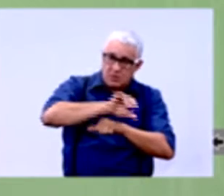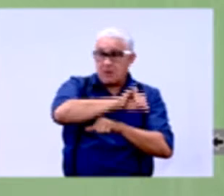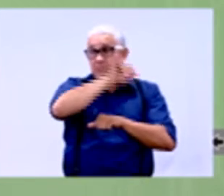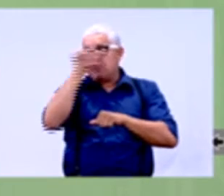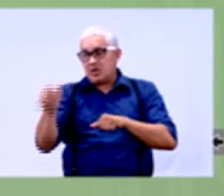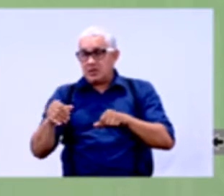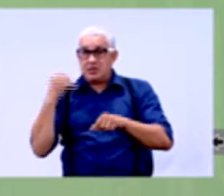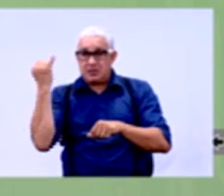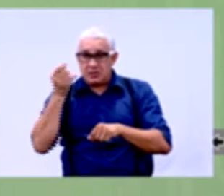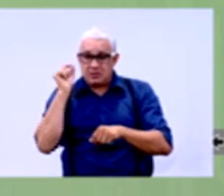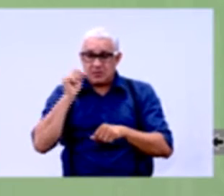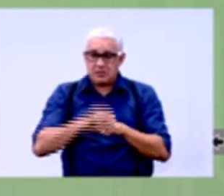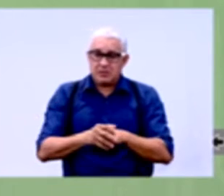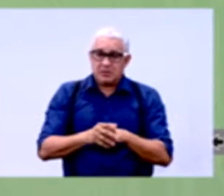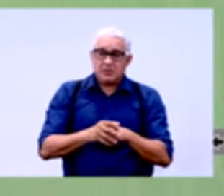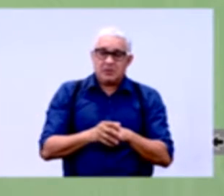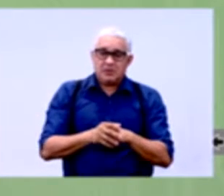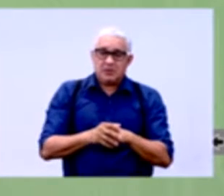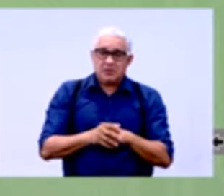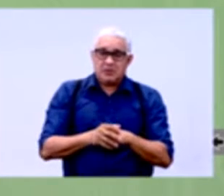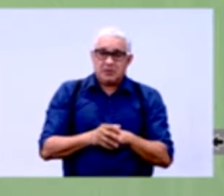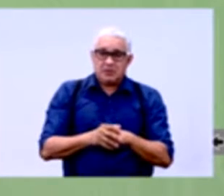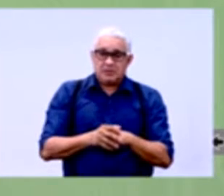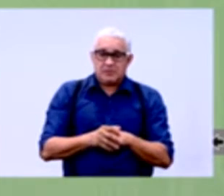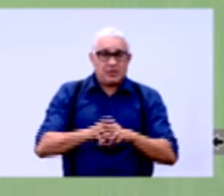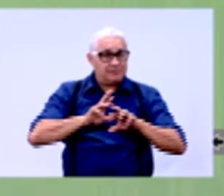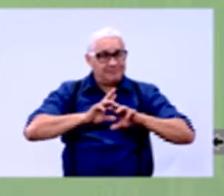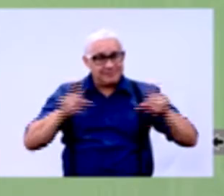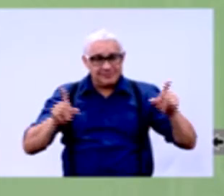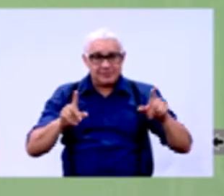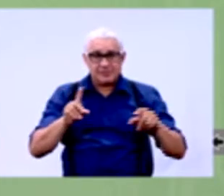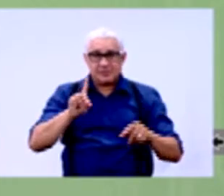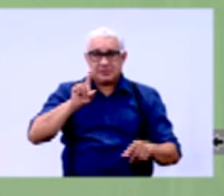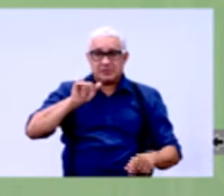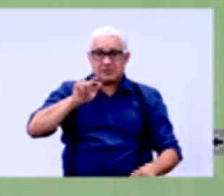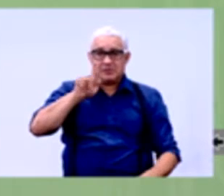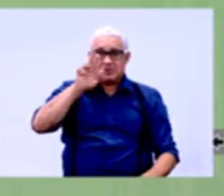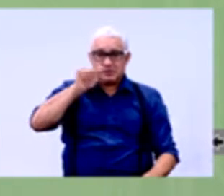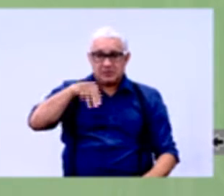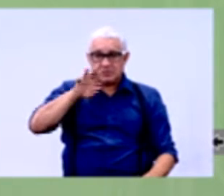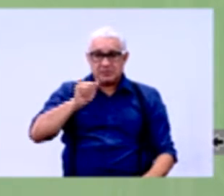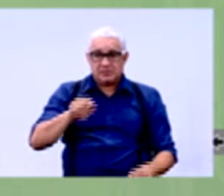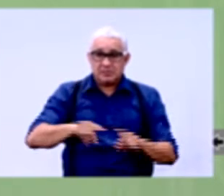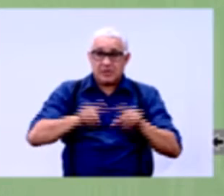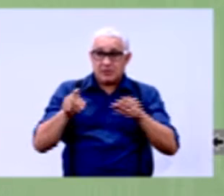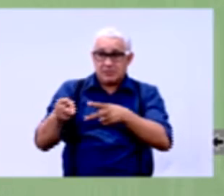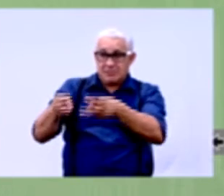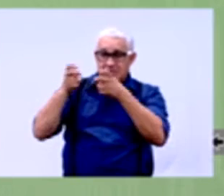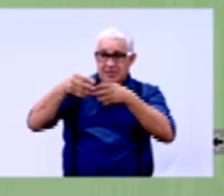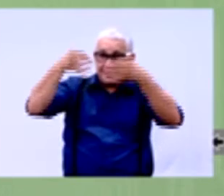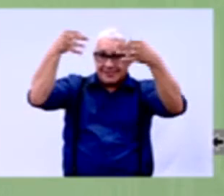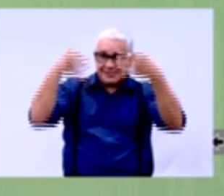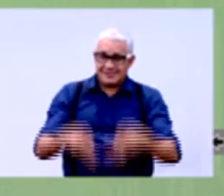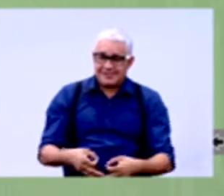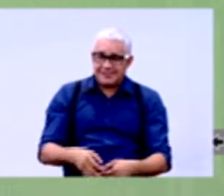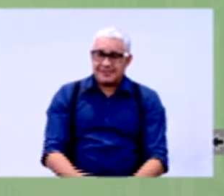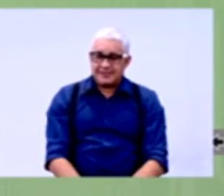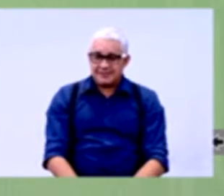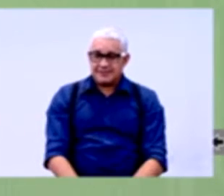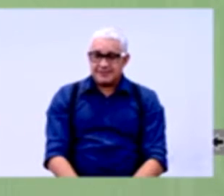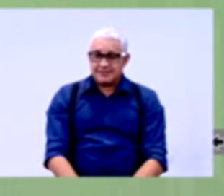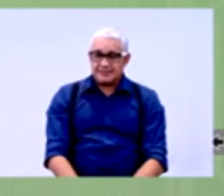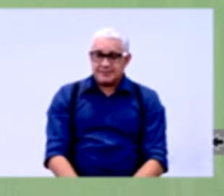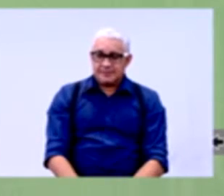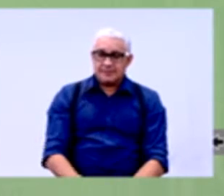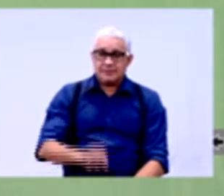O importante nesta fase não é ter o diagrama em si, mas identificar corretamente